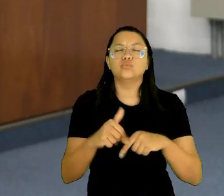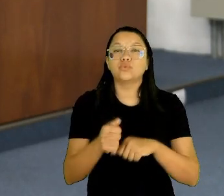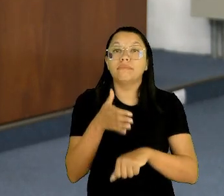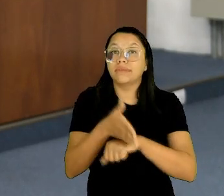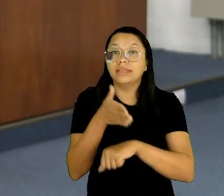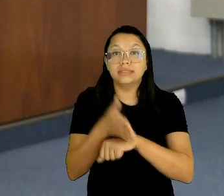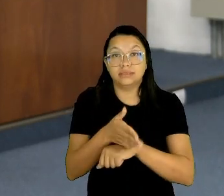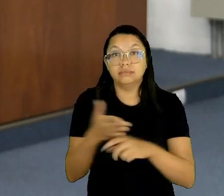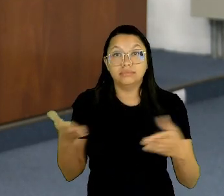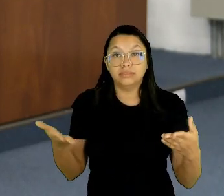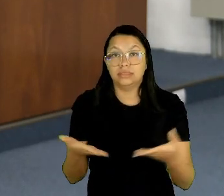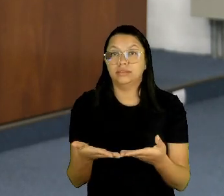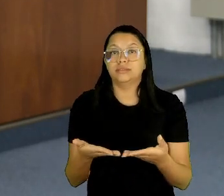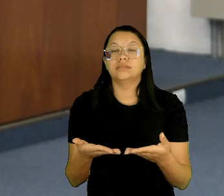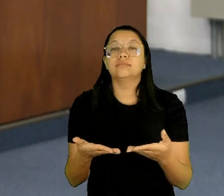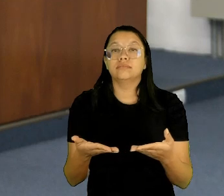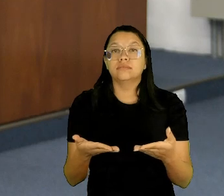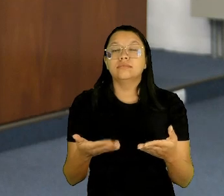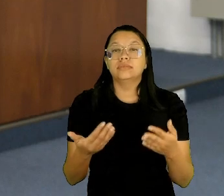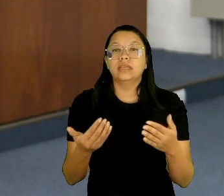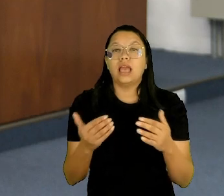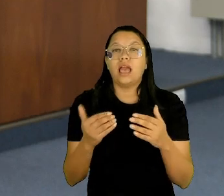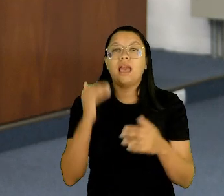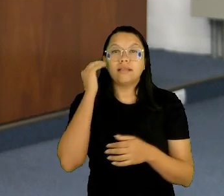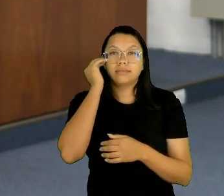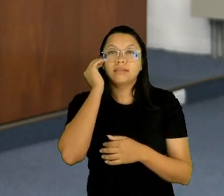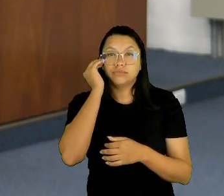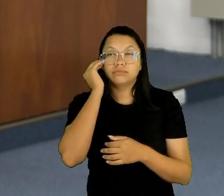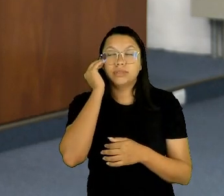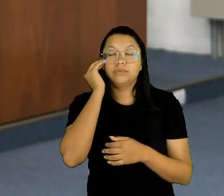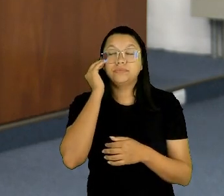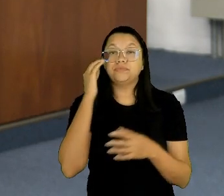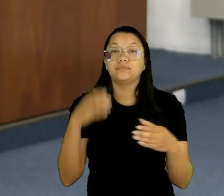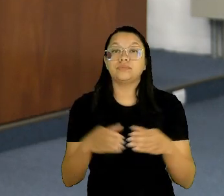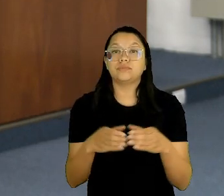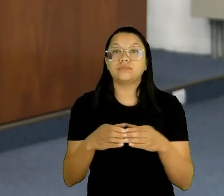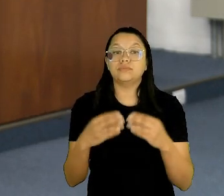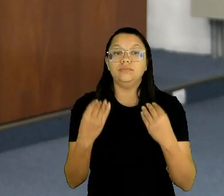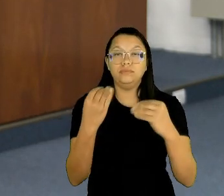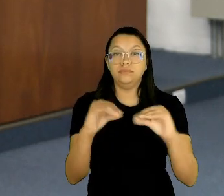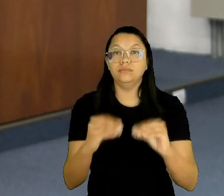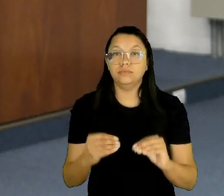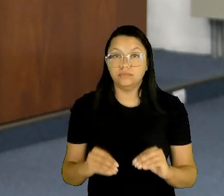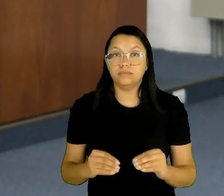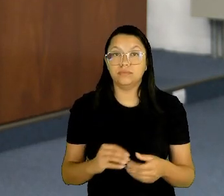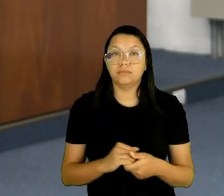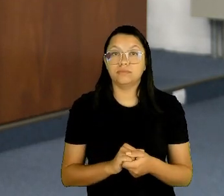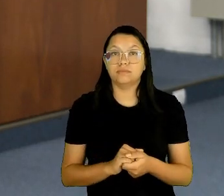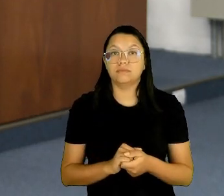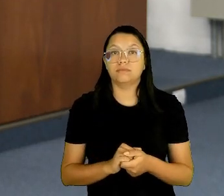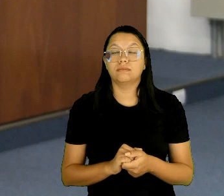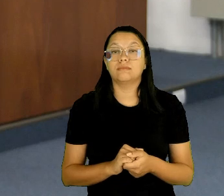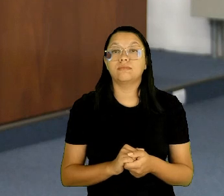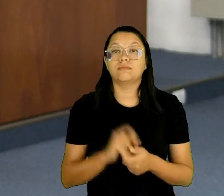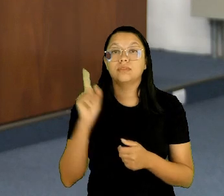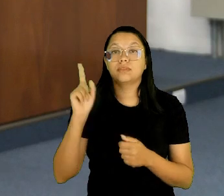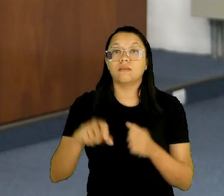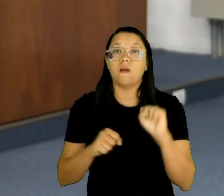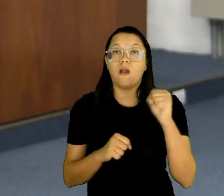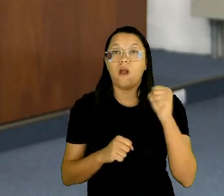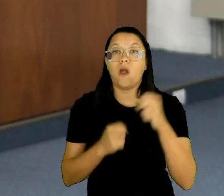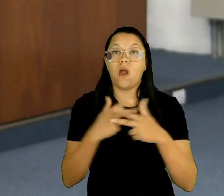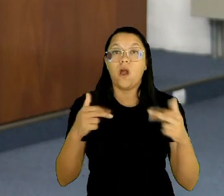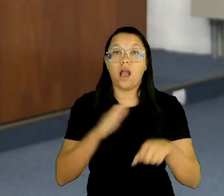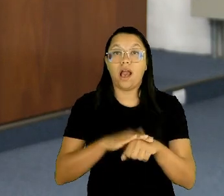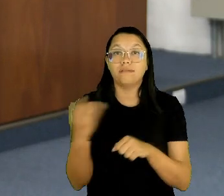parte aqui até desse consenso que o American Heart Association colocou como Life Essential 8, que